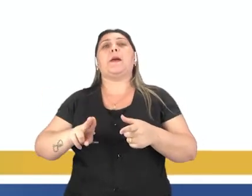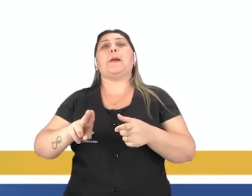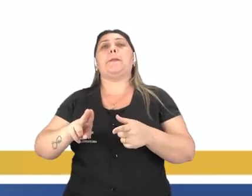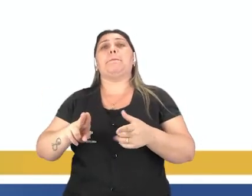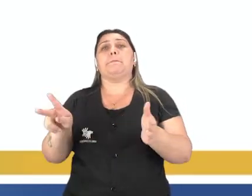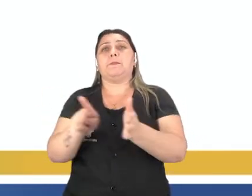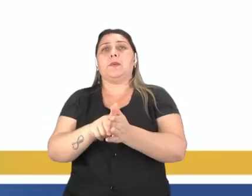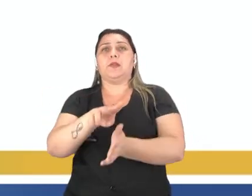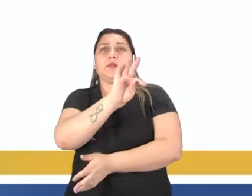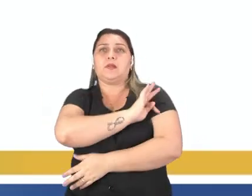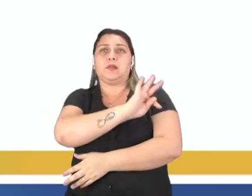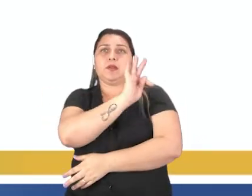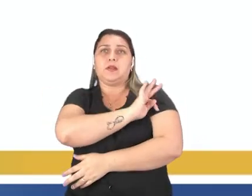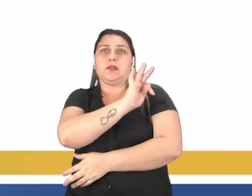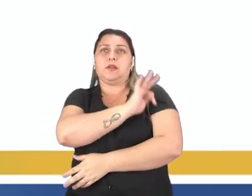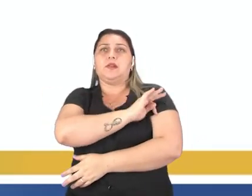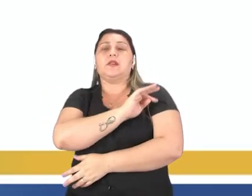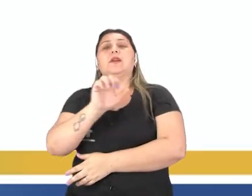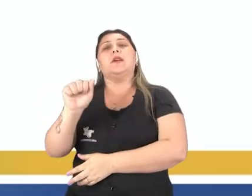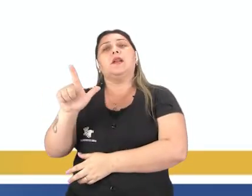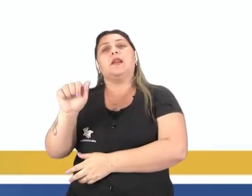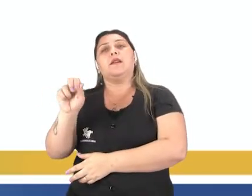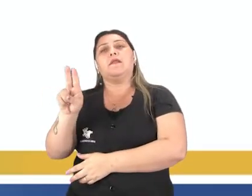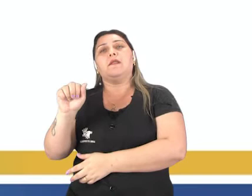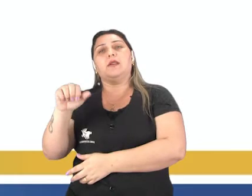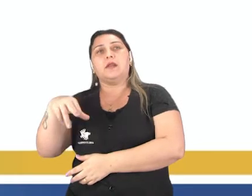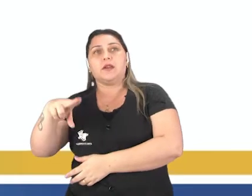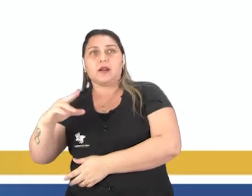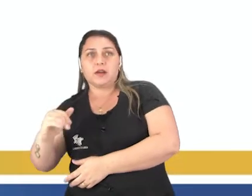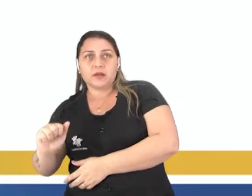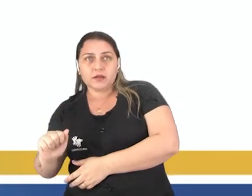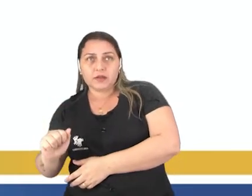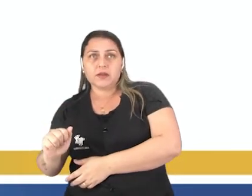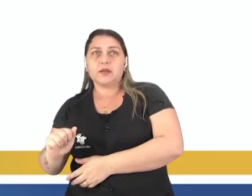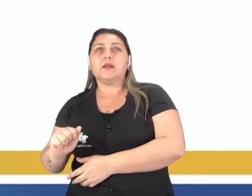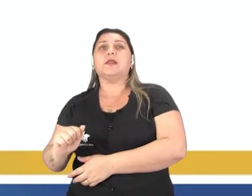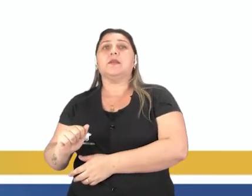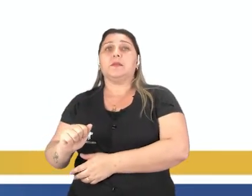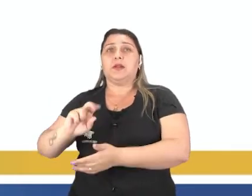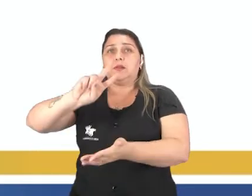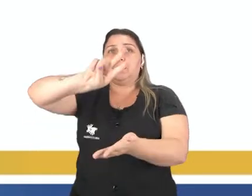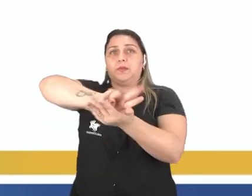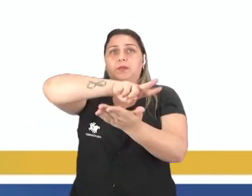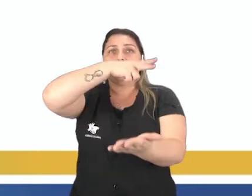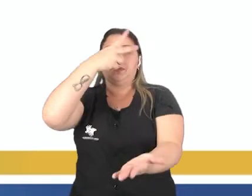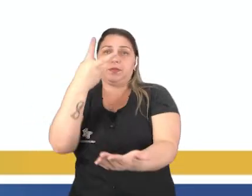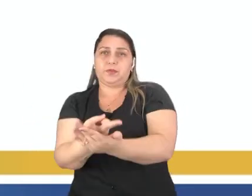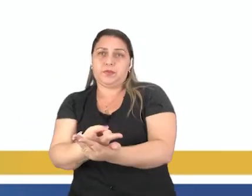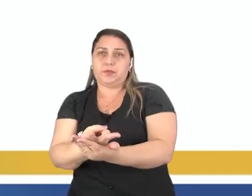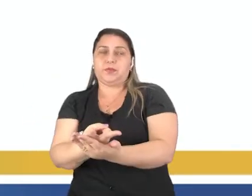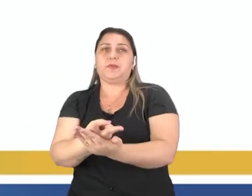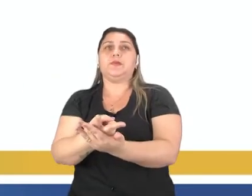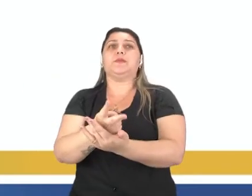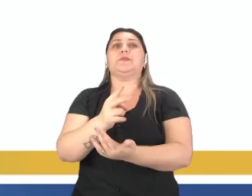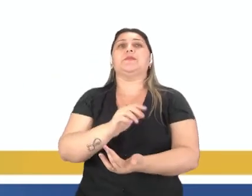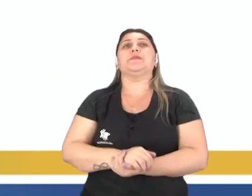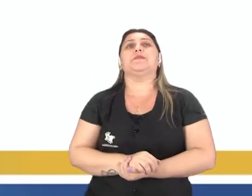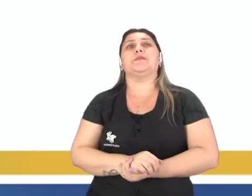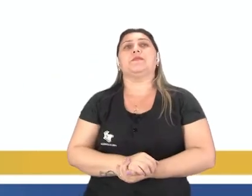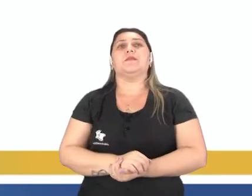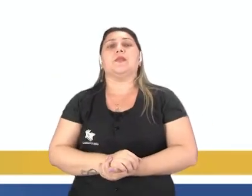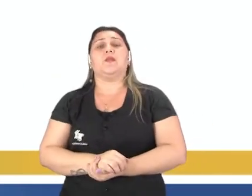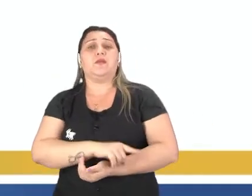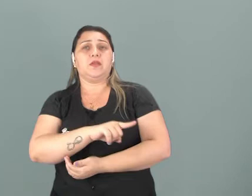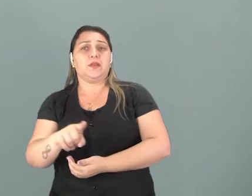como próprias técnicas golpes de alavancas, torções e pressões para derrubar e dominar o oponente. Então,